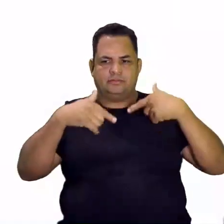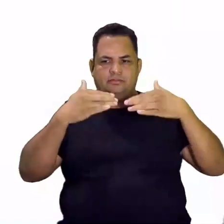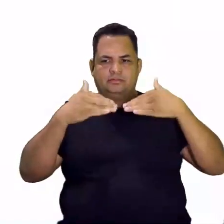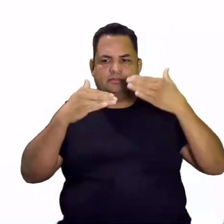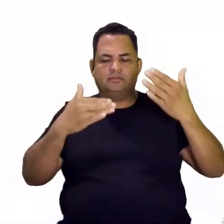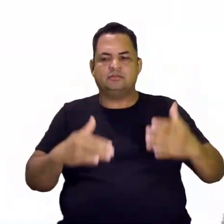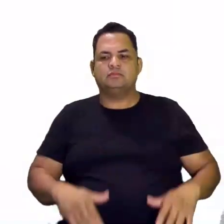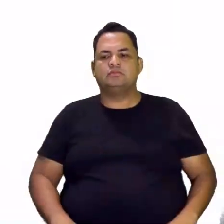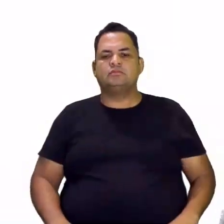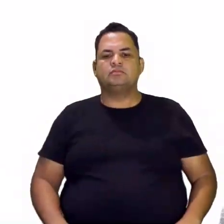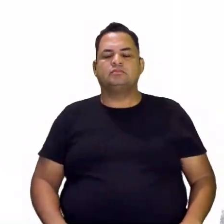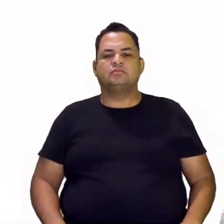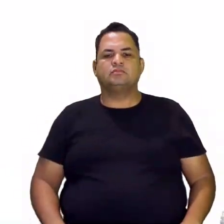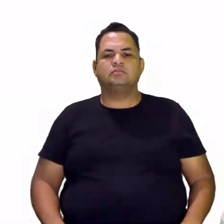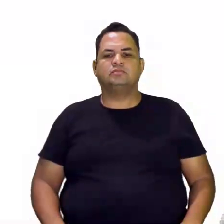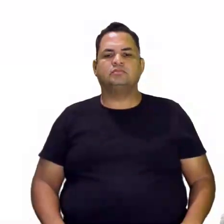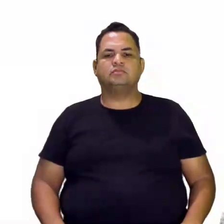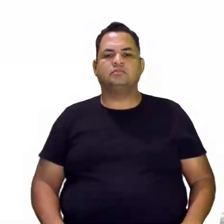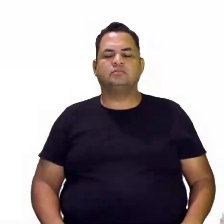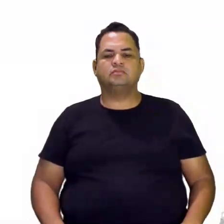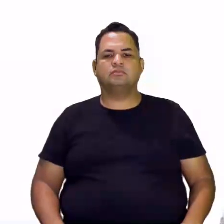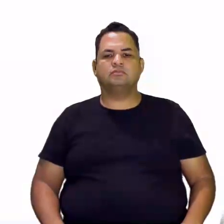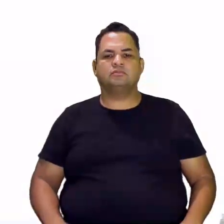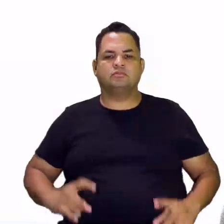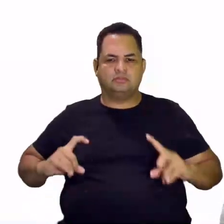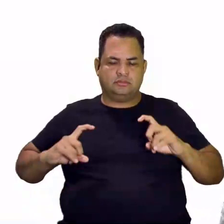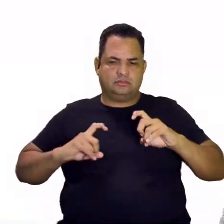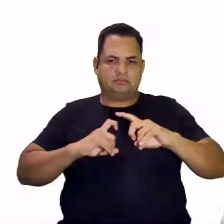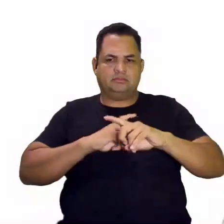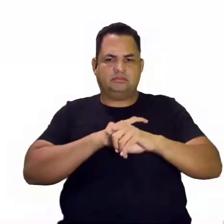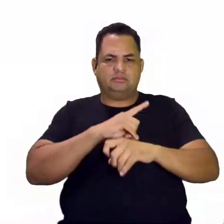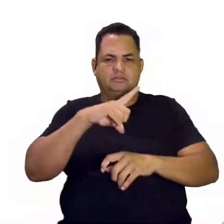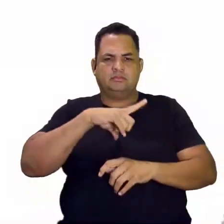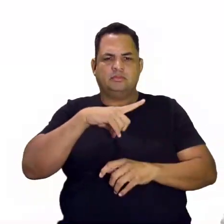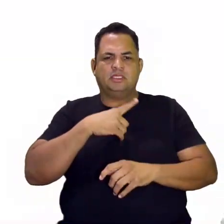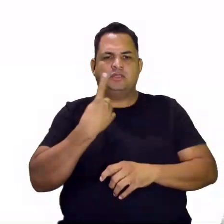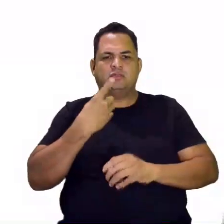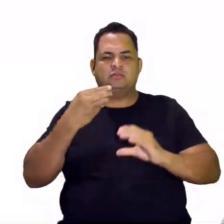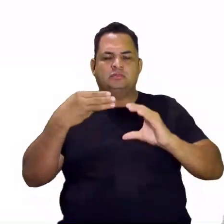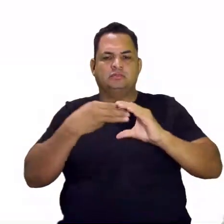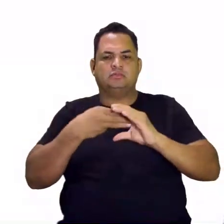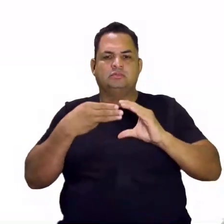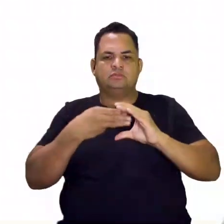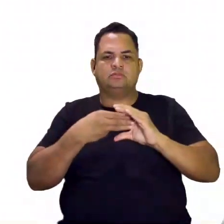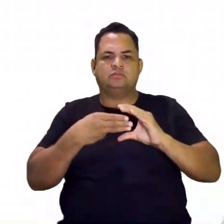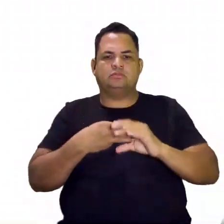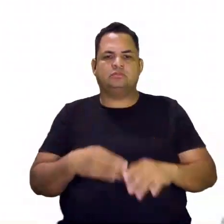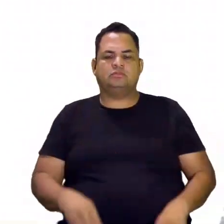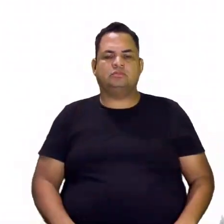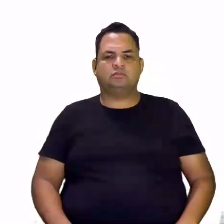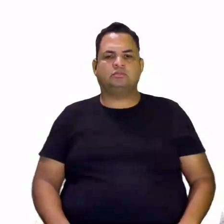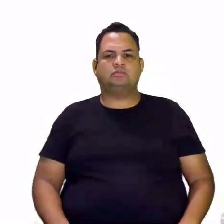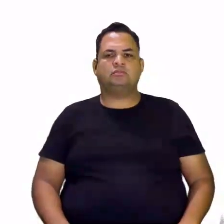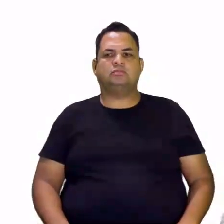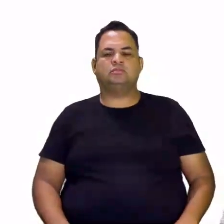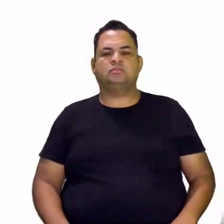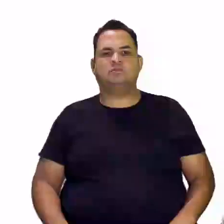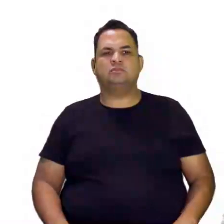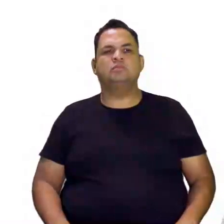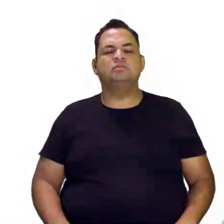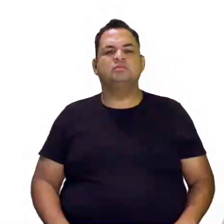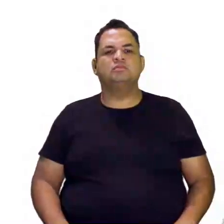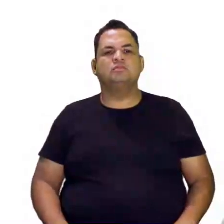Ok? Então, essas bactérias são organismos que são dotados de uma única célula, porém se multiplicam